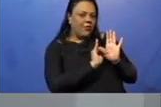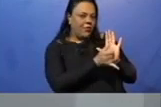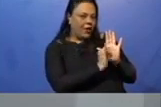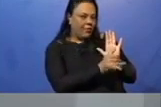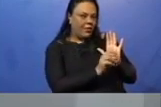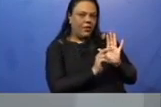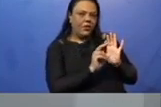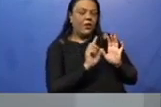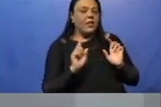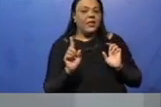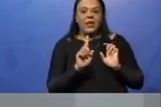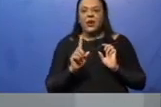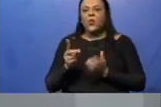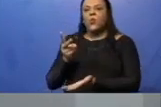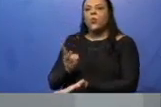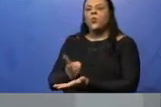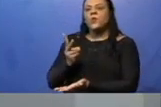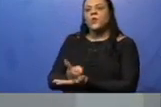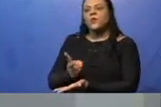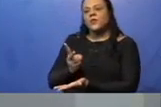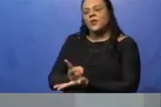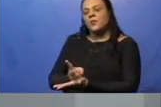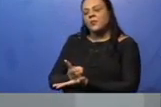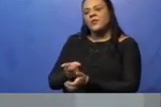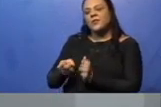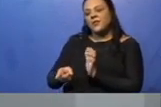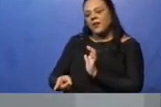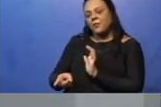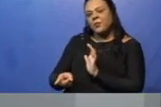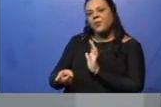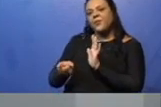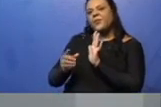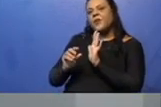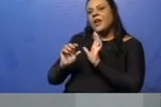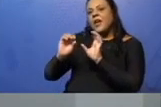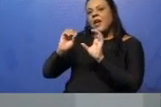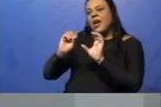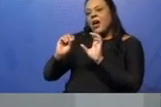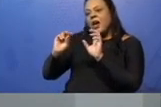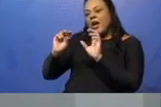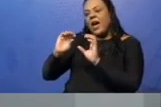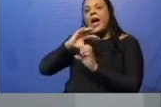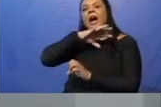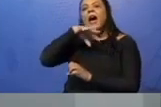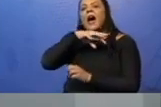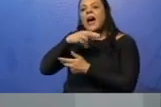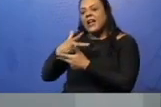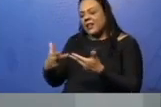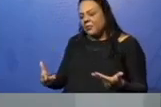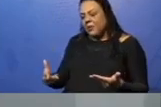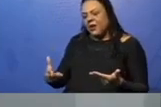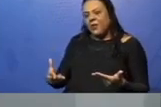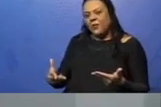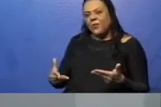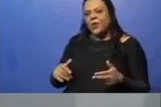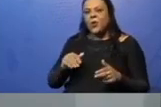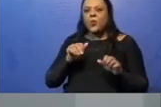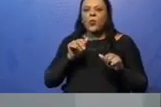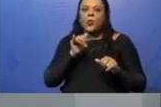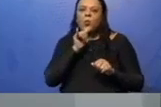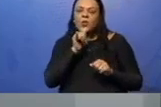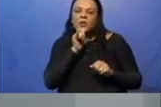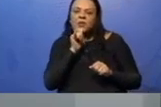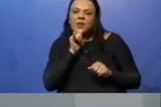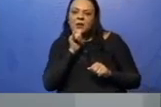falando do animal. E cada animal ele acaba representando uma característica. Então, a raposa muitas vezes é a esperteza, o pavão